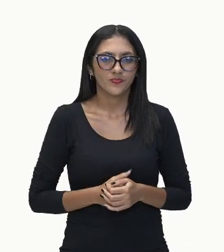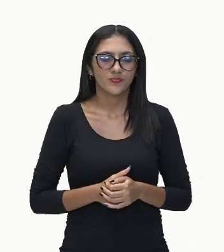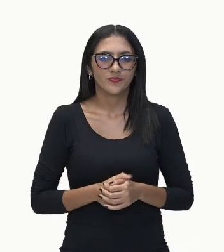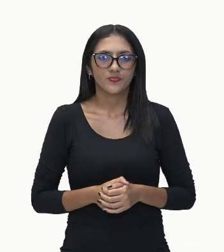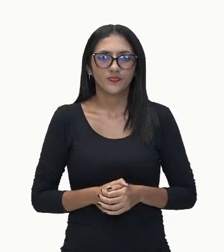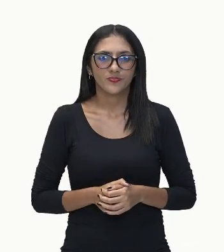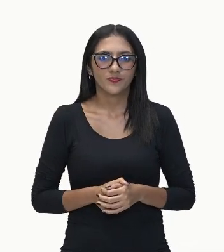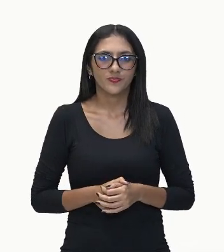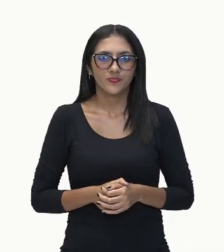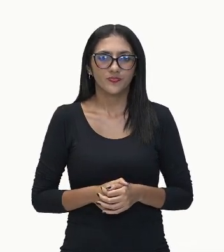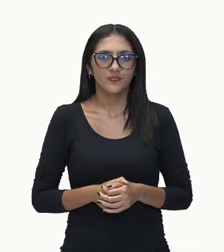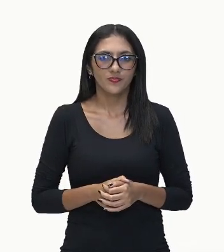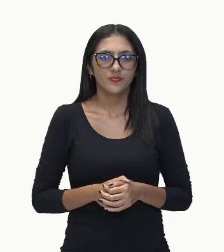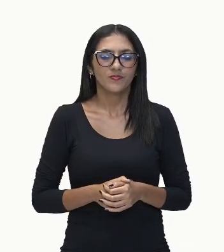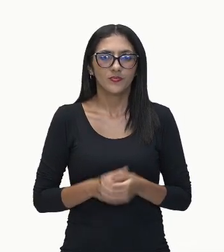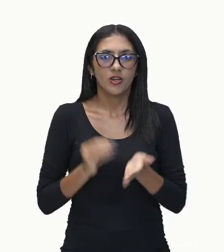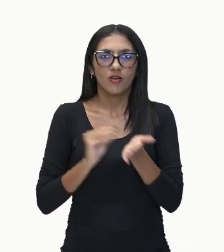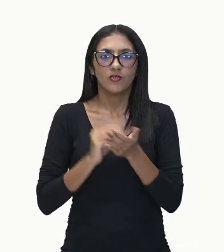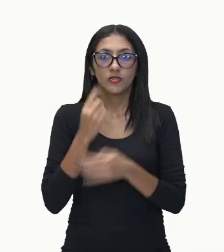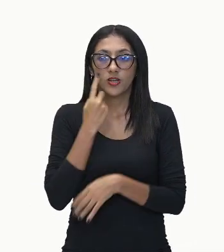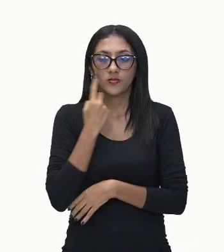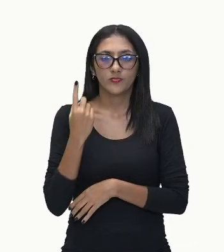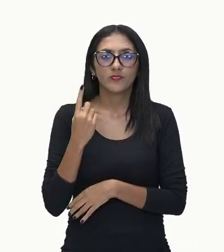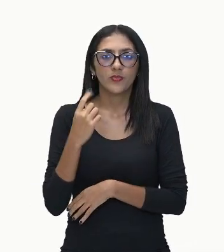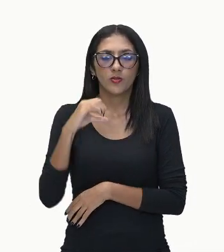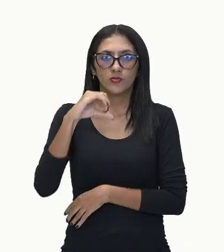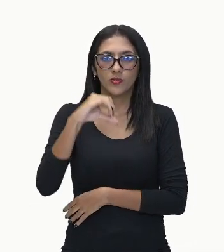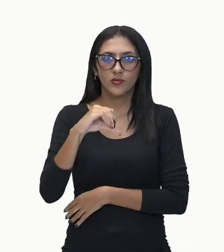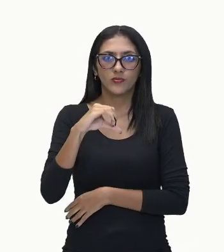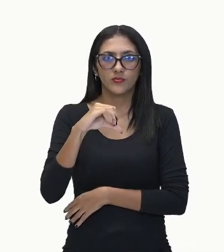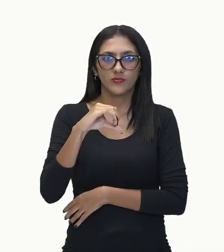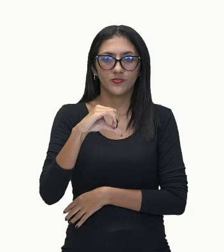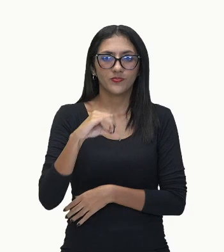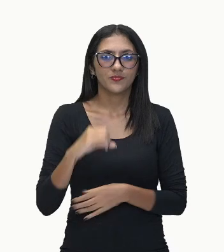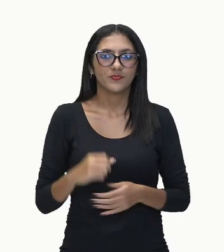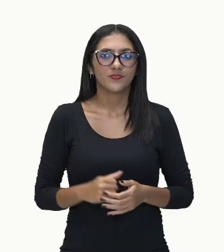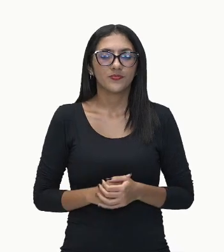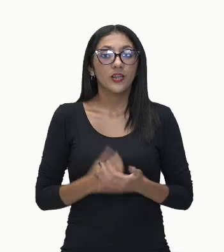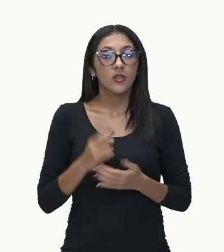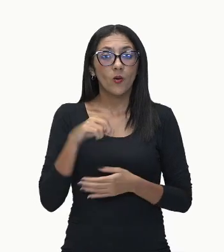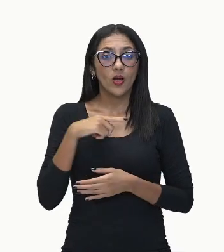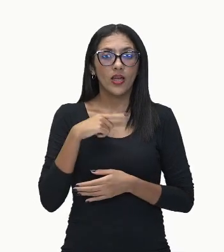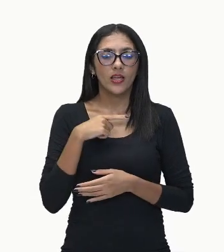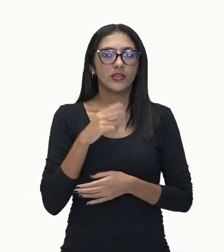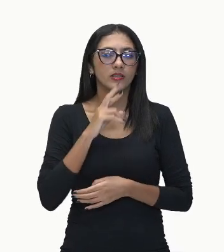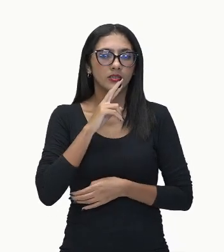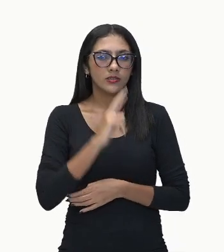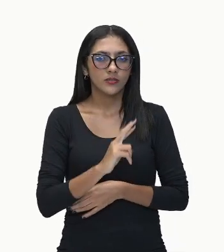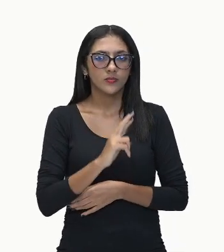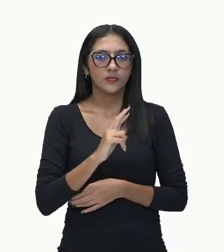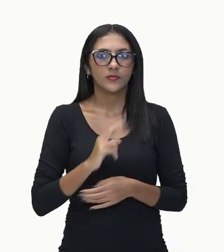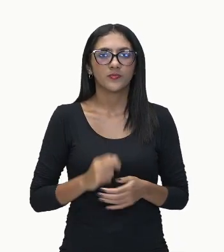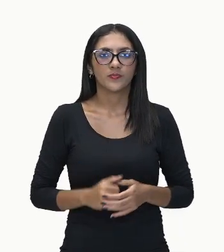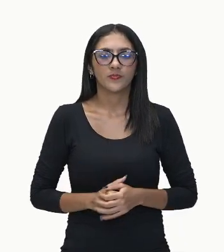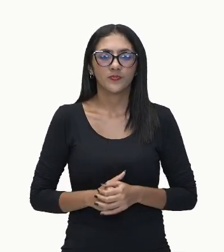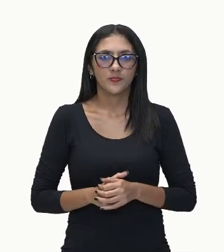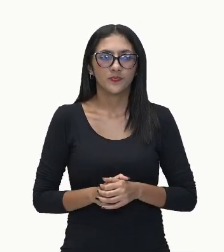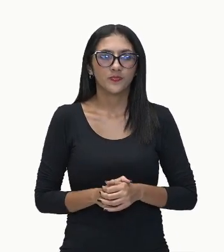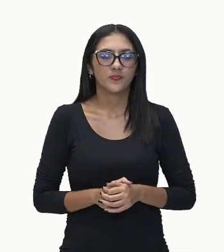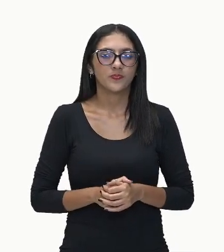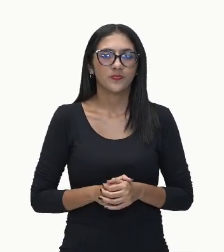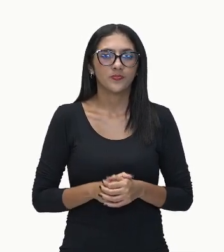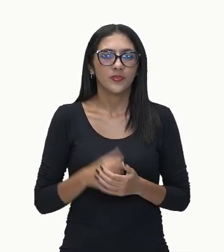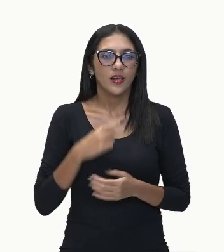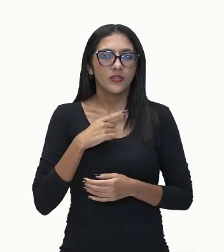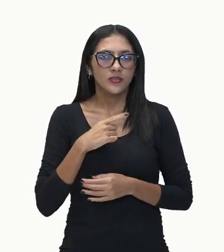aqui o termo constante é nove Beleza então essa é a resposta qual o termo constante tá ausente no nosso quadrado perfeito se inicia com a